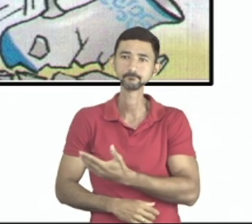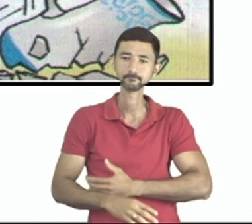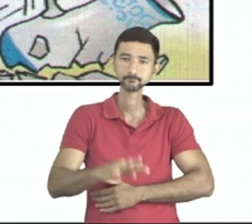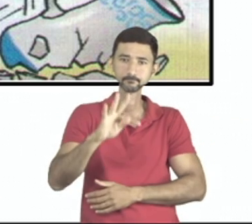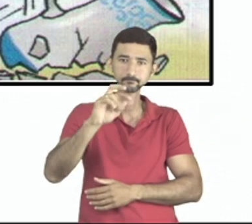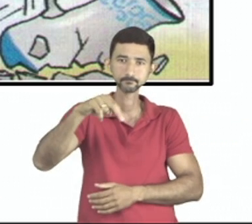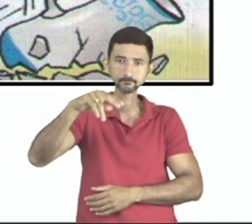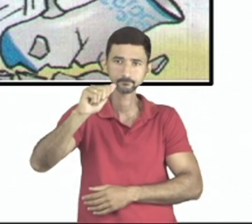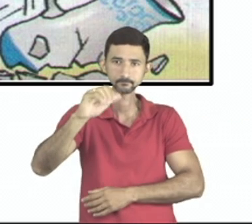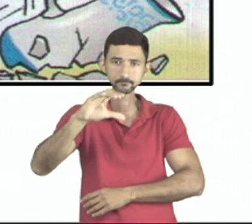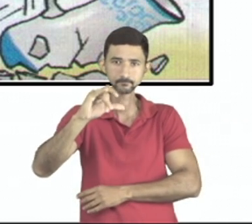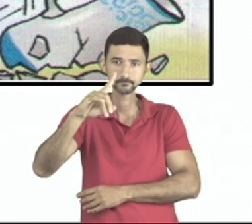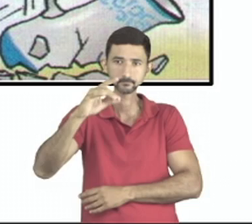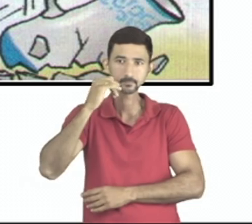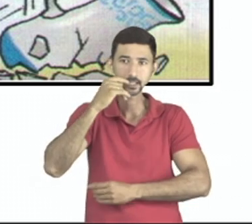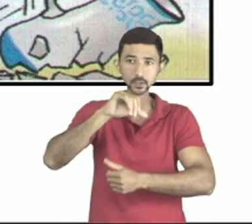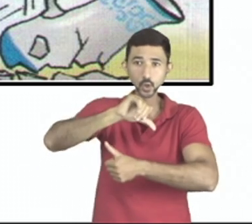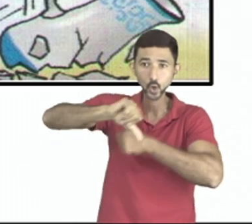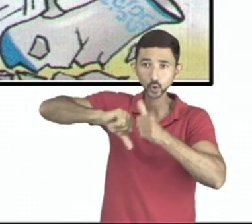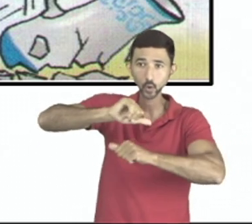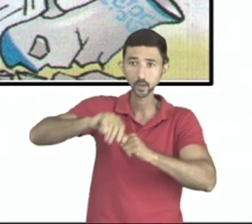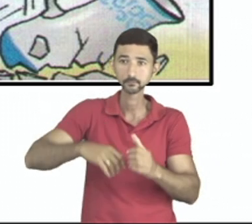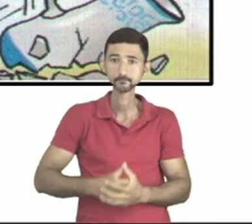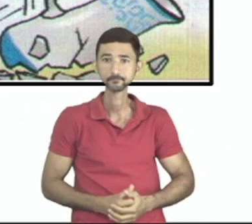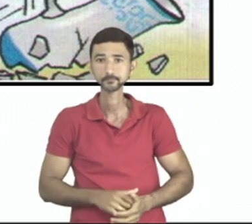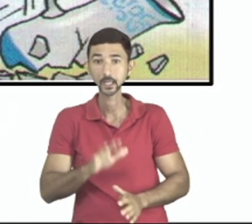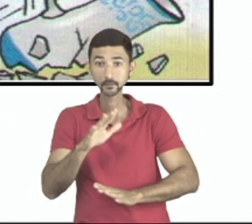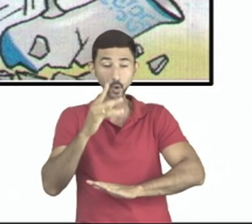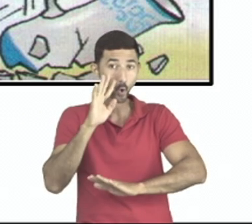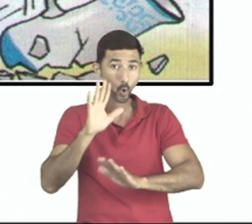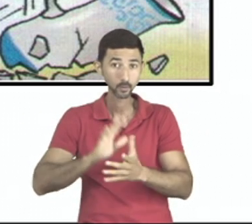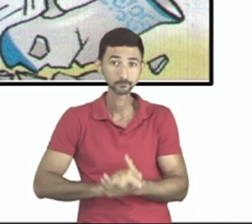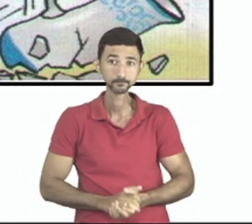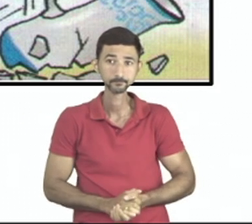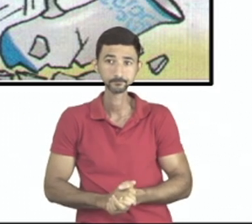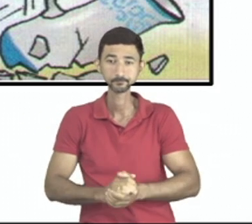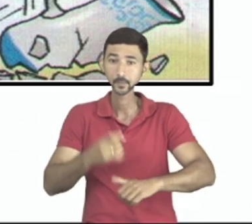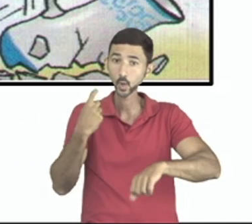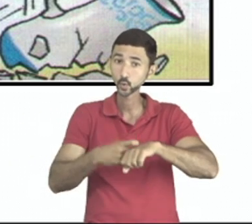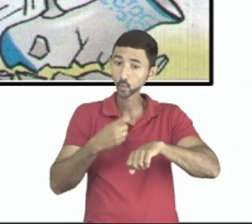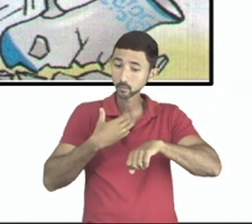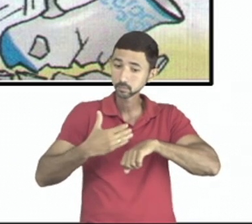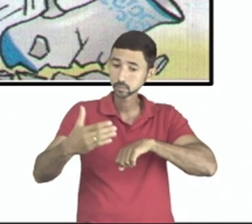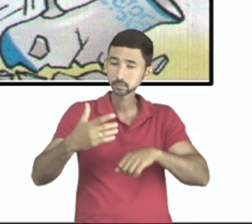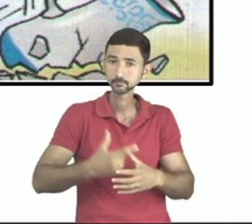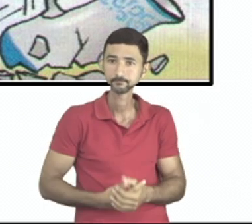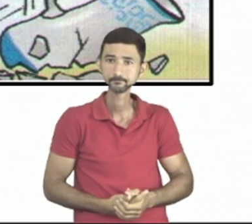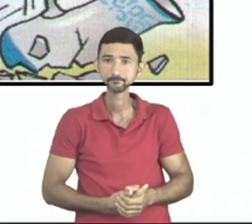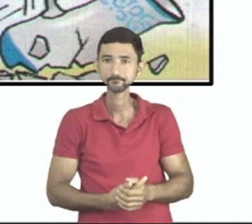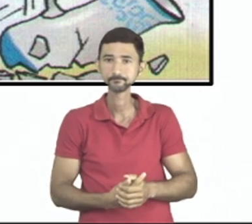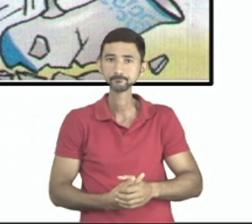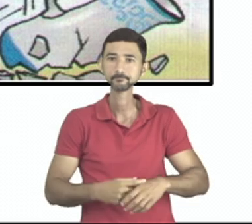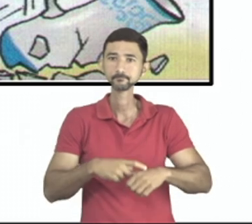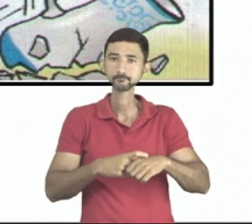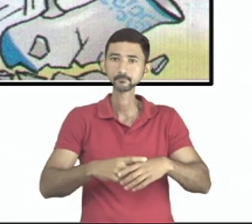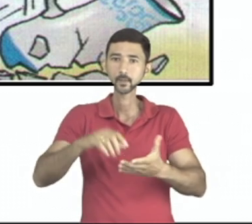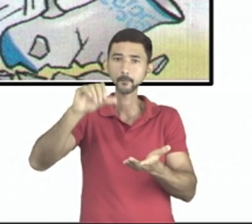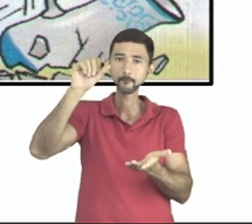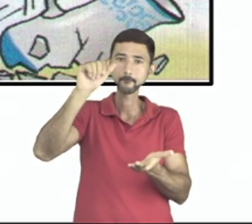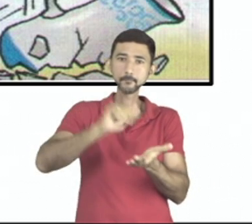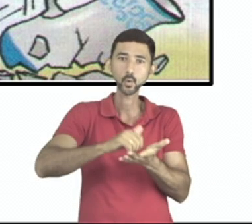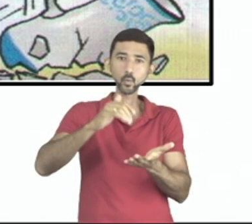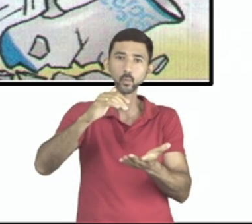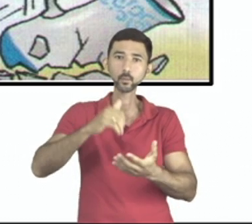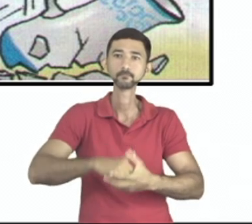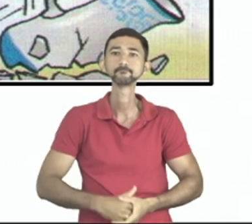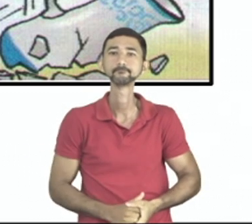Tenacidade. Tenacidade, ao contrário, não vai confundi-la com durabilidade. Tenacidade é resistência ao